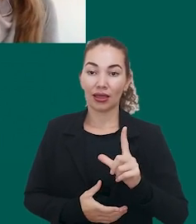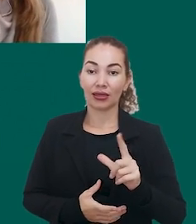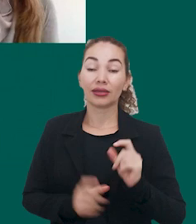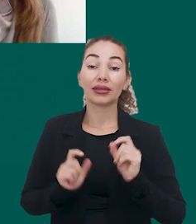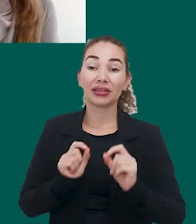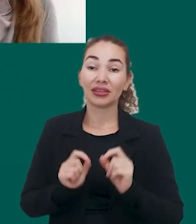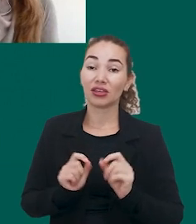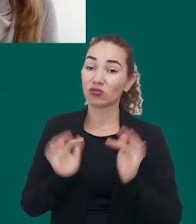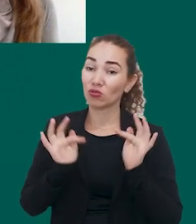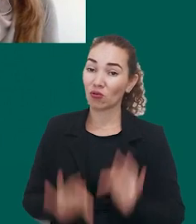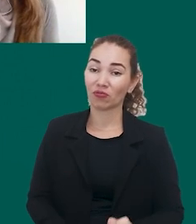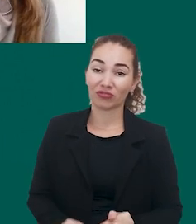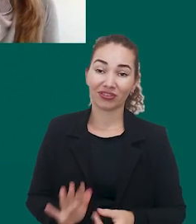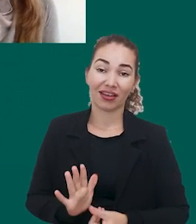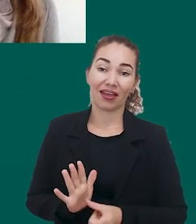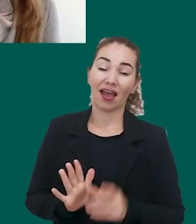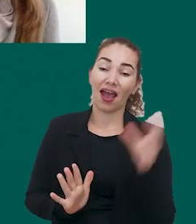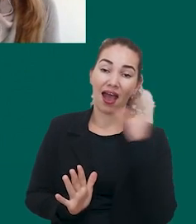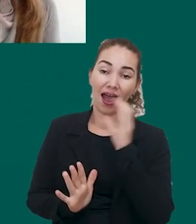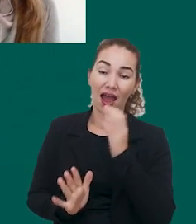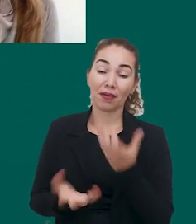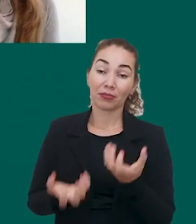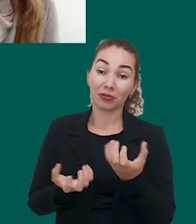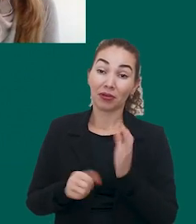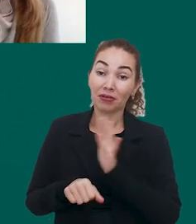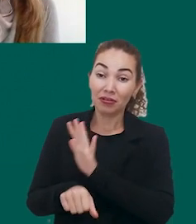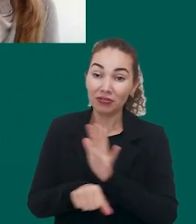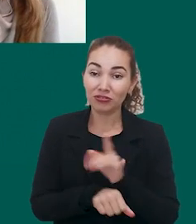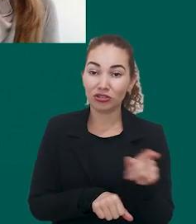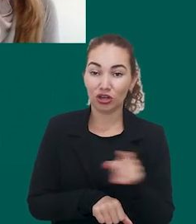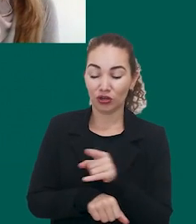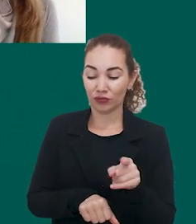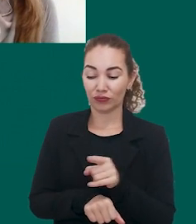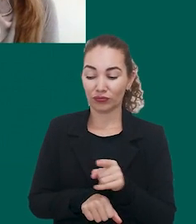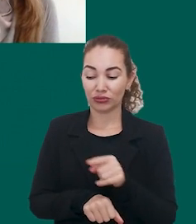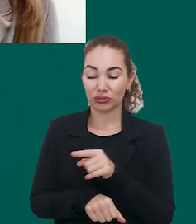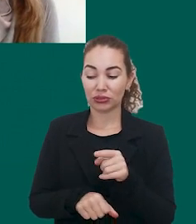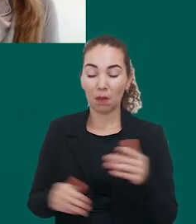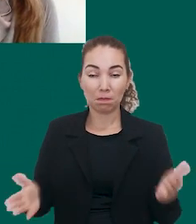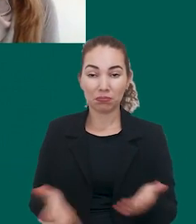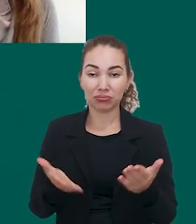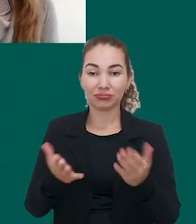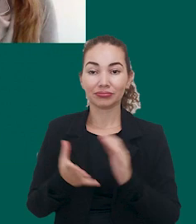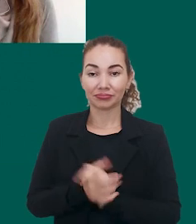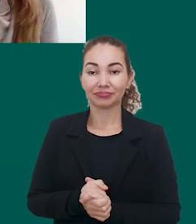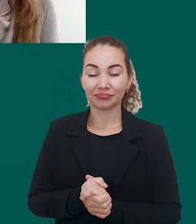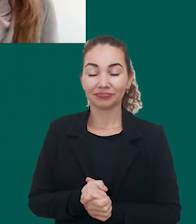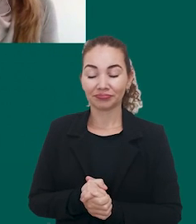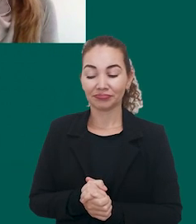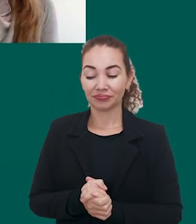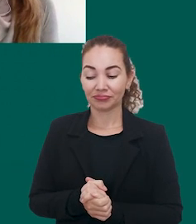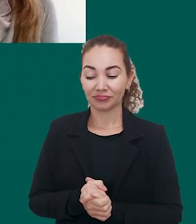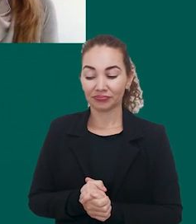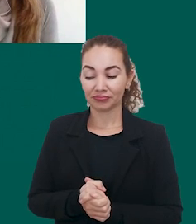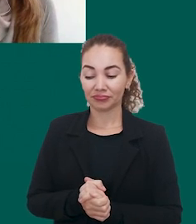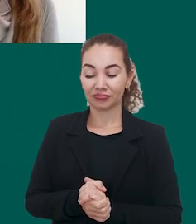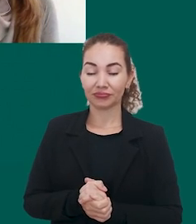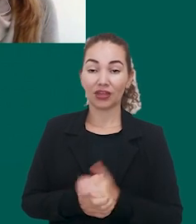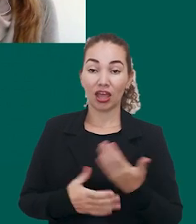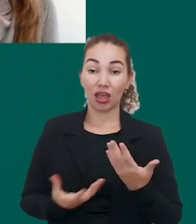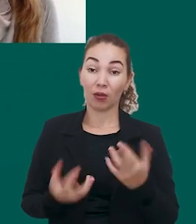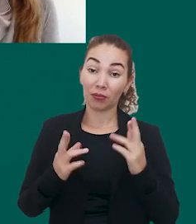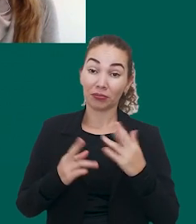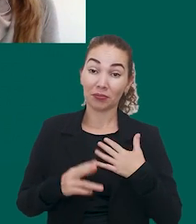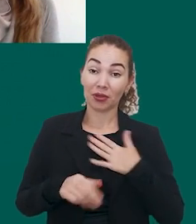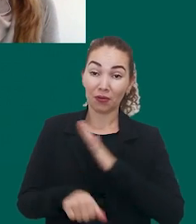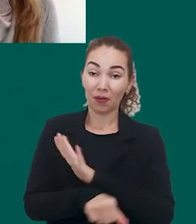Eu espero poder ter contribuído com vocês, que com certeza são disseminadores de boas informações, né. Então, espero ter contribuído alguma coisa aí